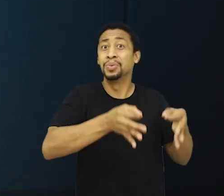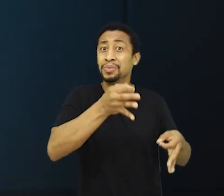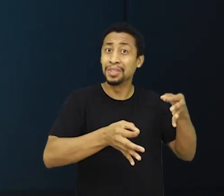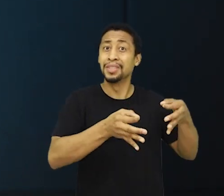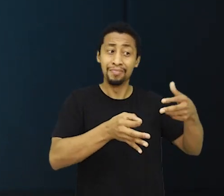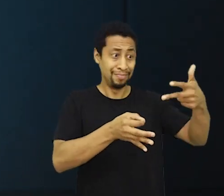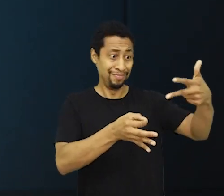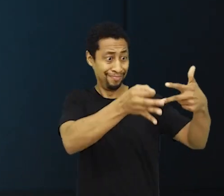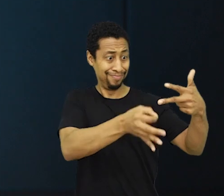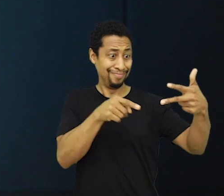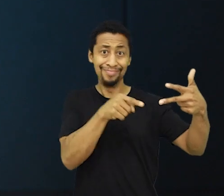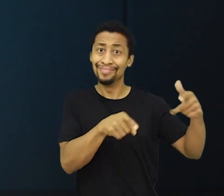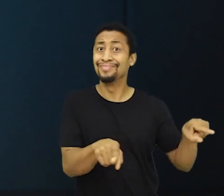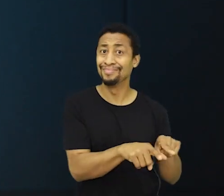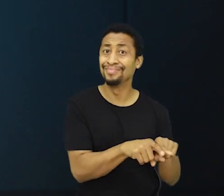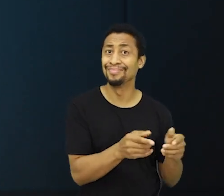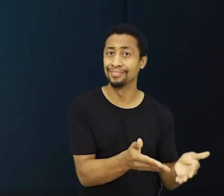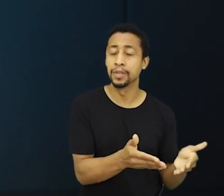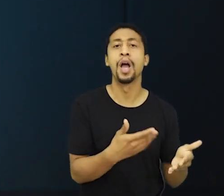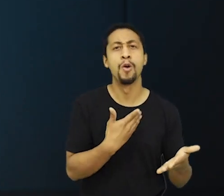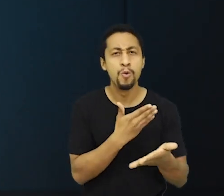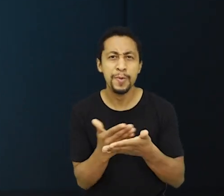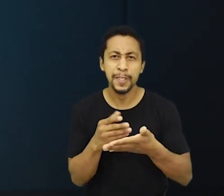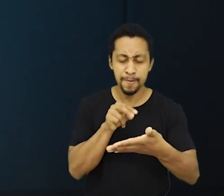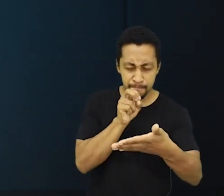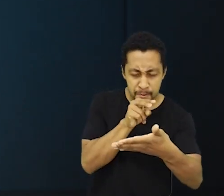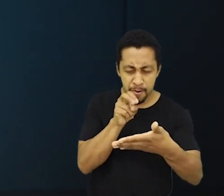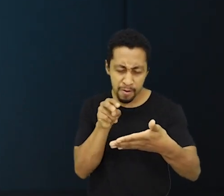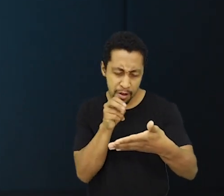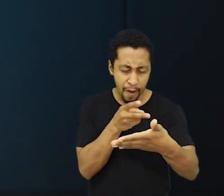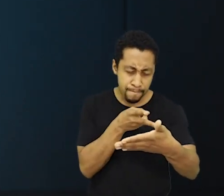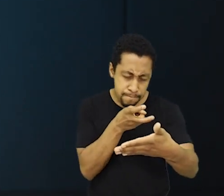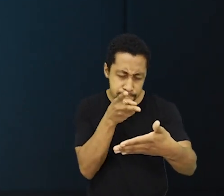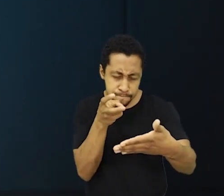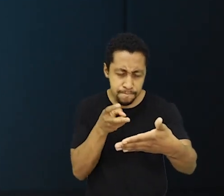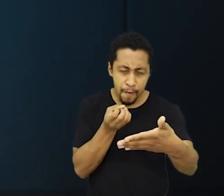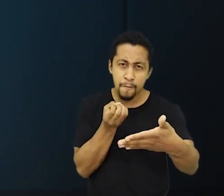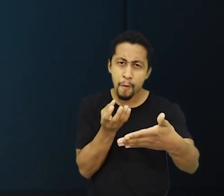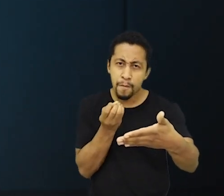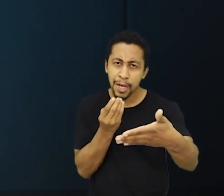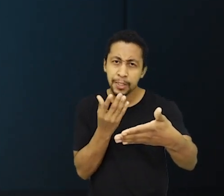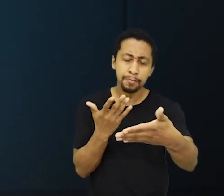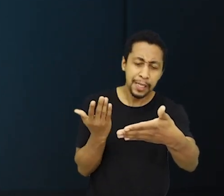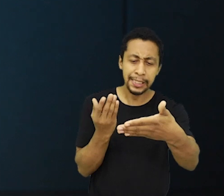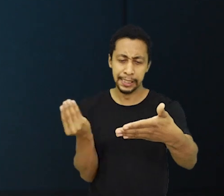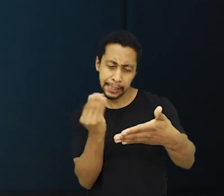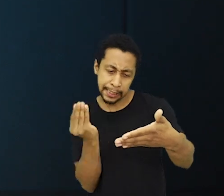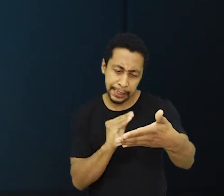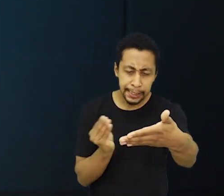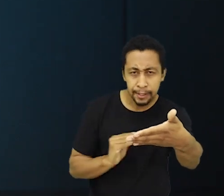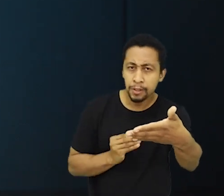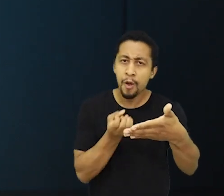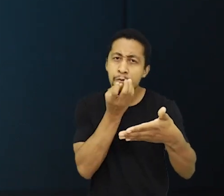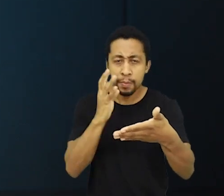Então, foi aí que eu comecei a trabalhar na sentença, para dar a ela uma largueza